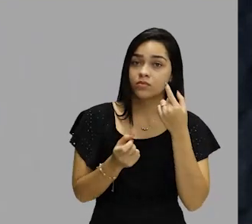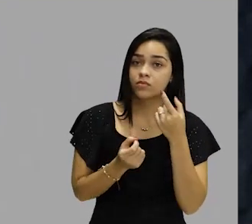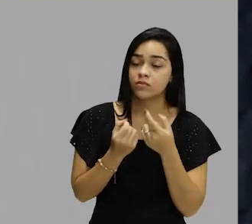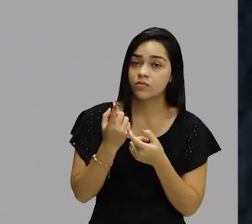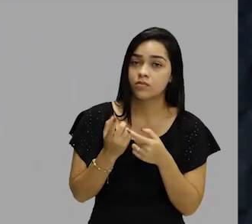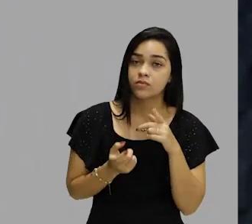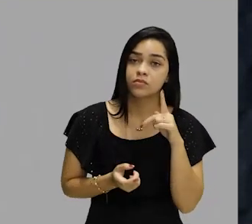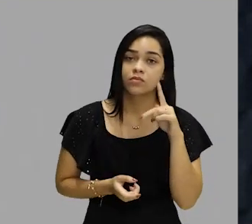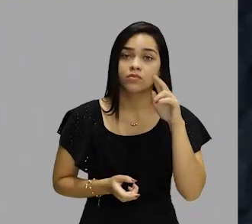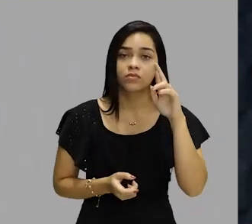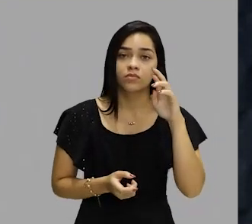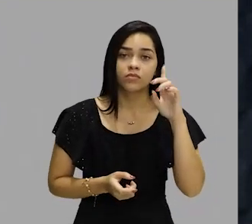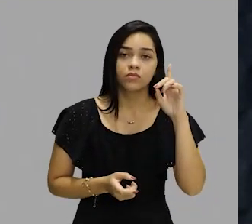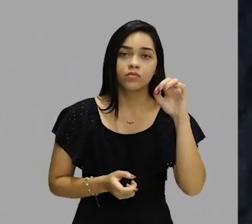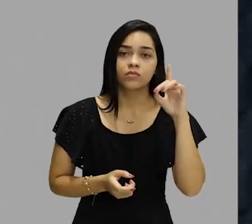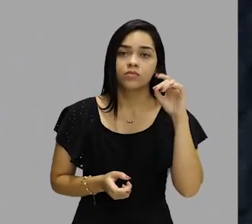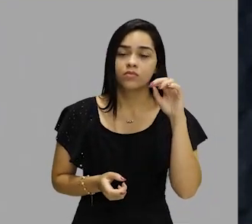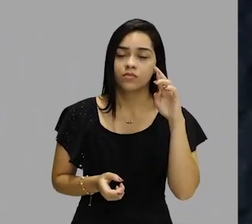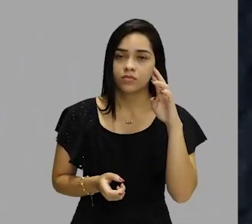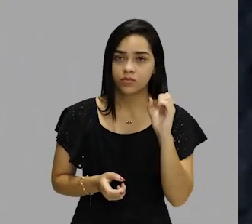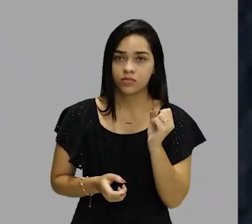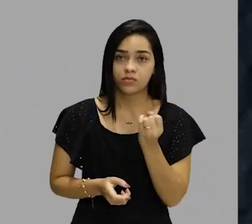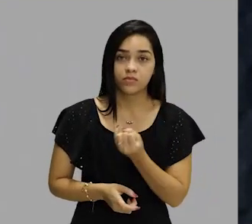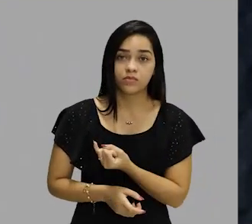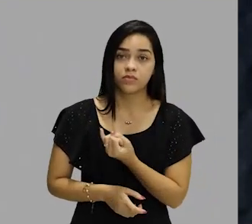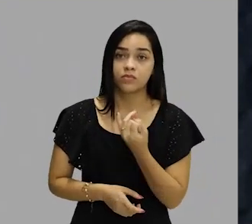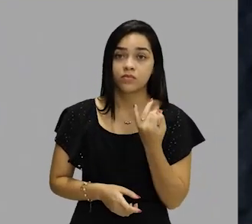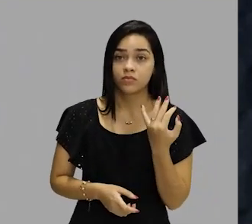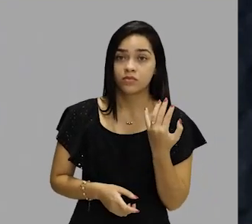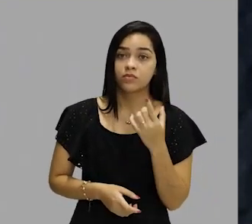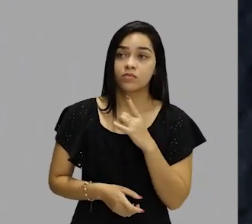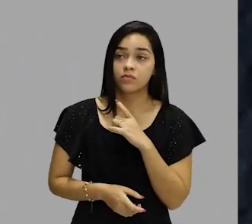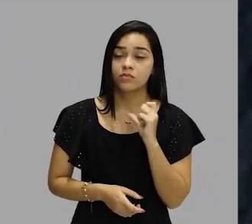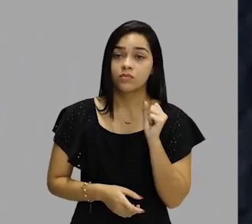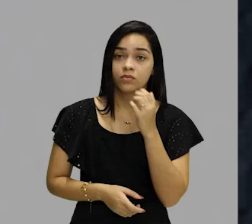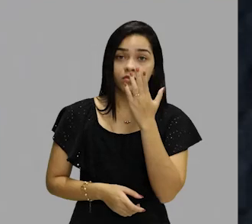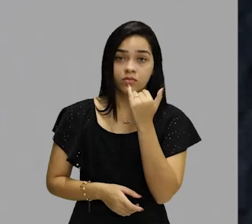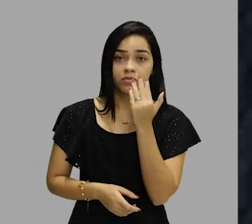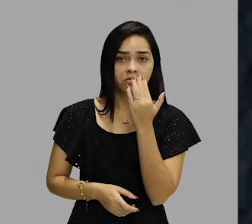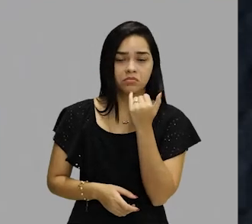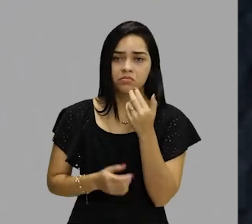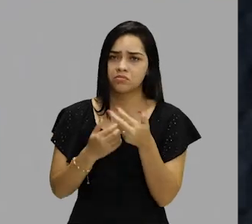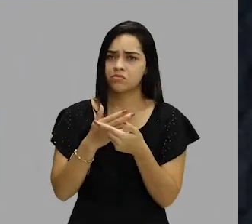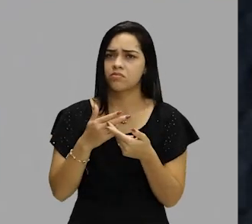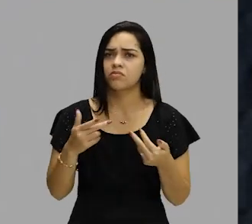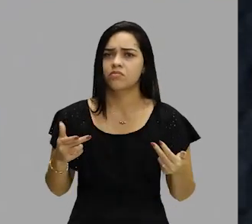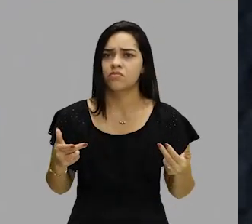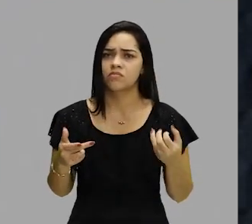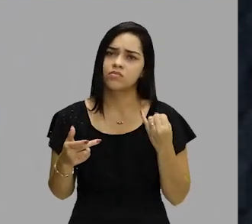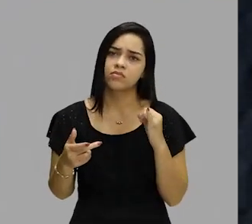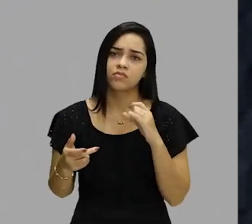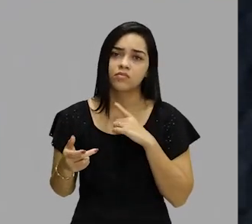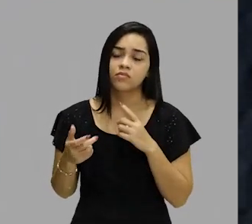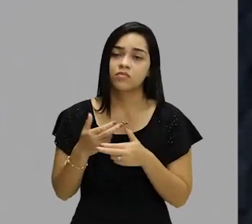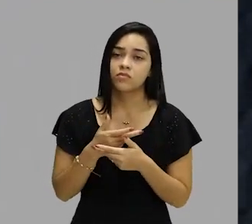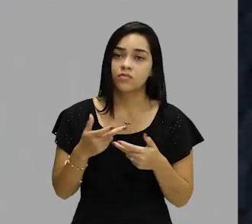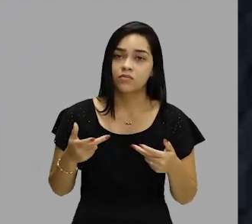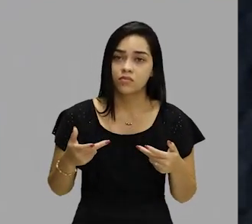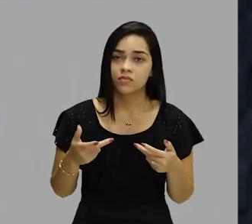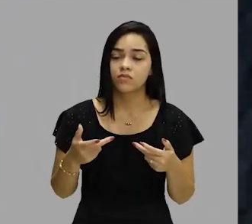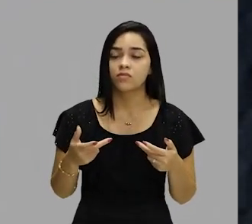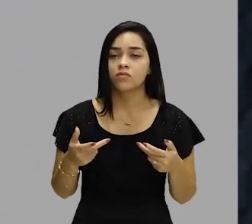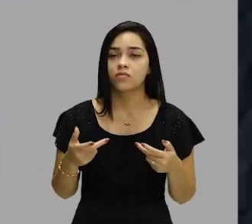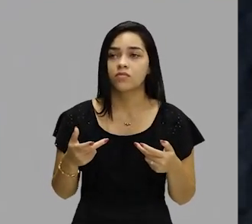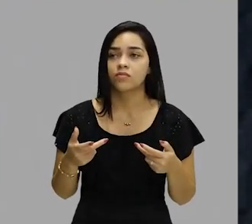são predadores, que estavam nessa pouca quantidade, tinha muito alimento disponível para eles. Se tinha muito alimento disponível